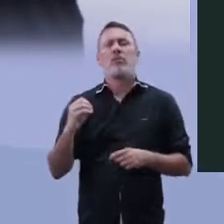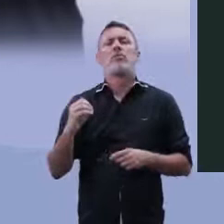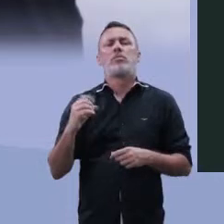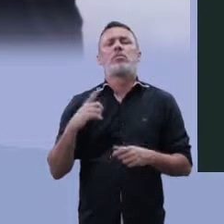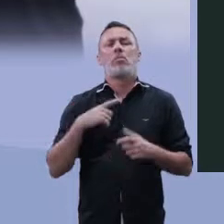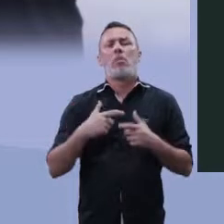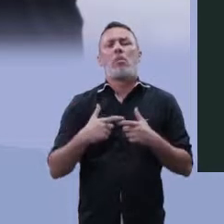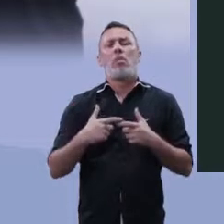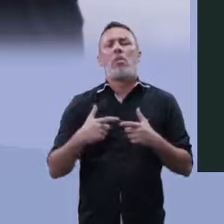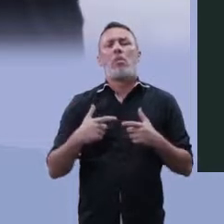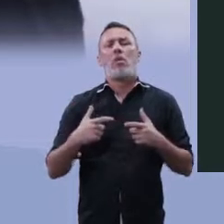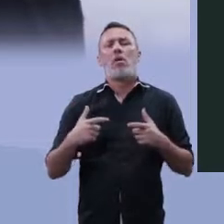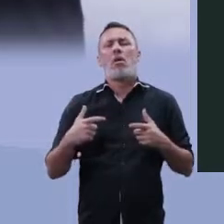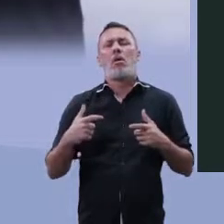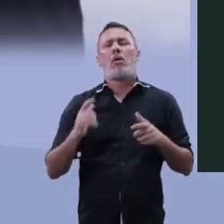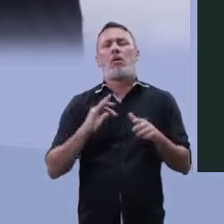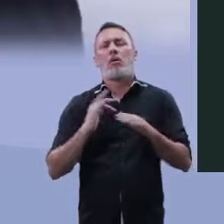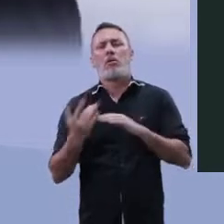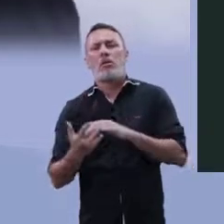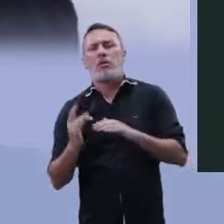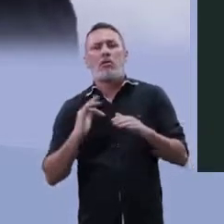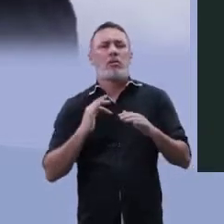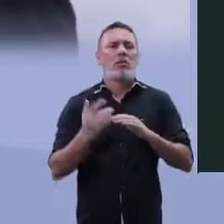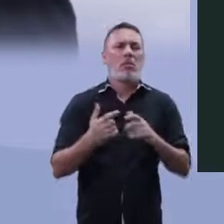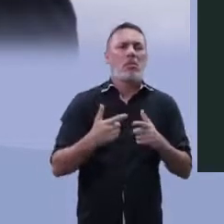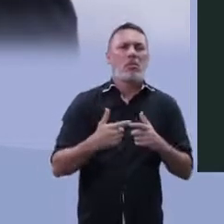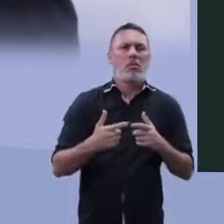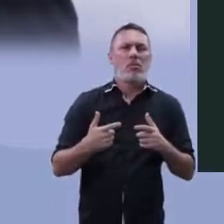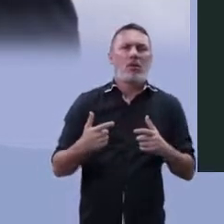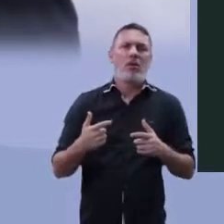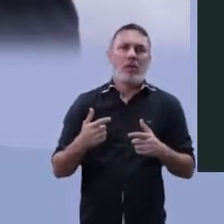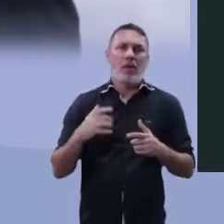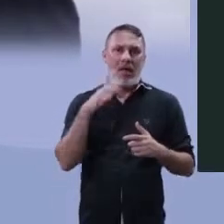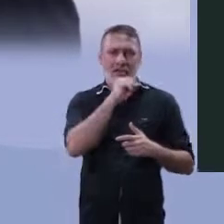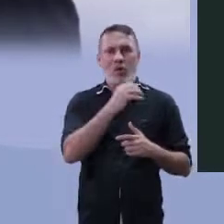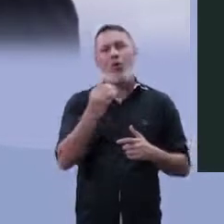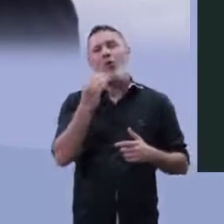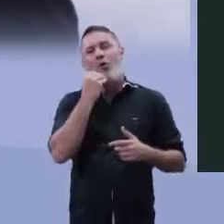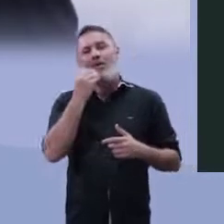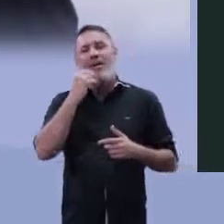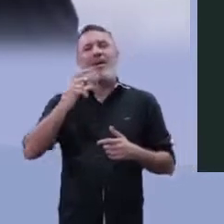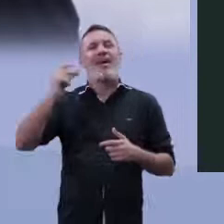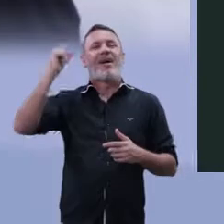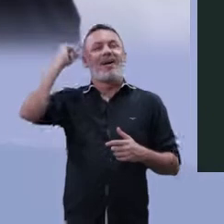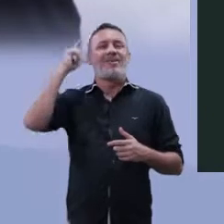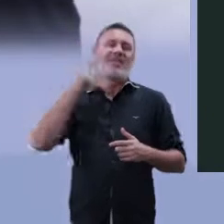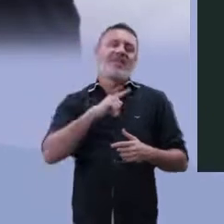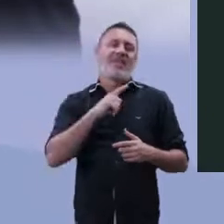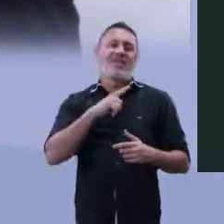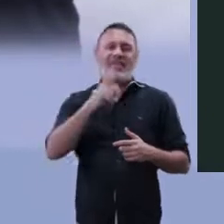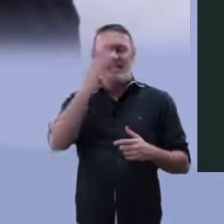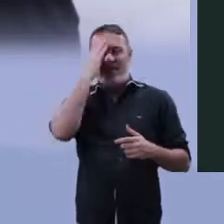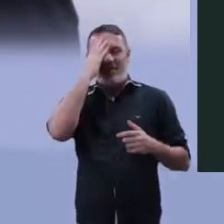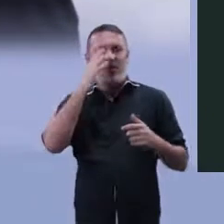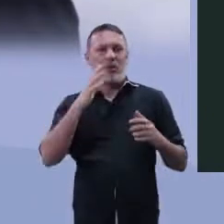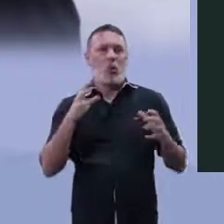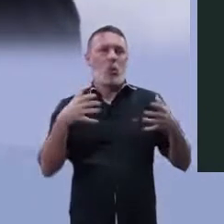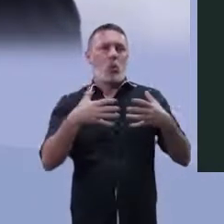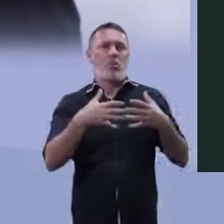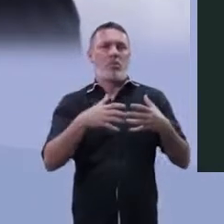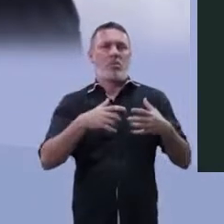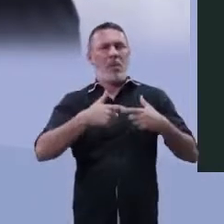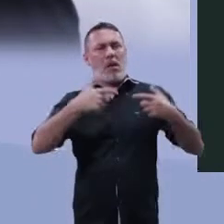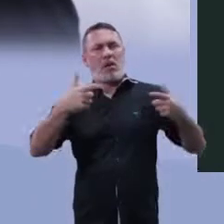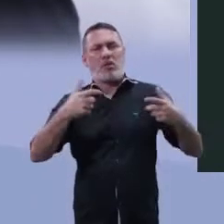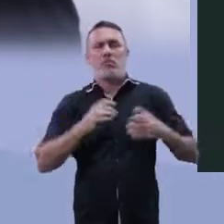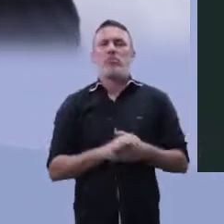a partir dos anos 2000, né? E foram ganhando, à medida que vão ganhando velocidade, também vão se transformando. Ora,